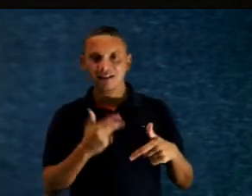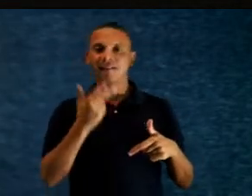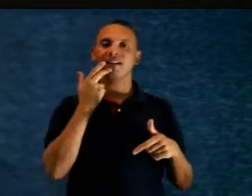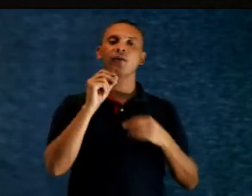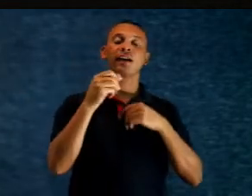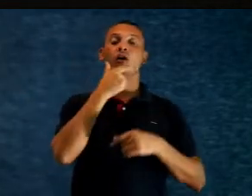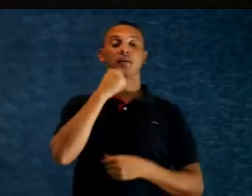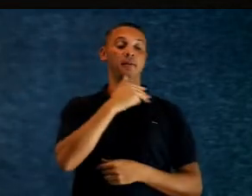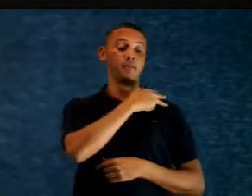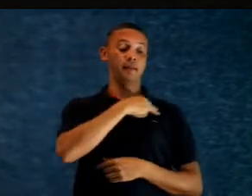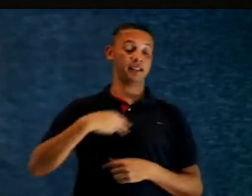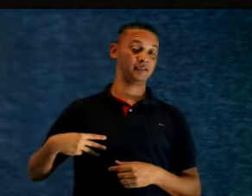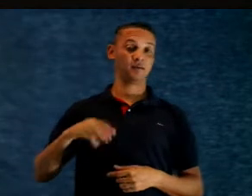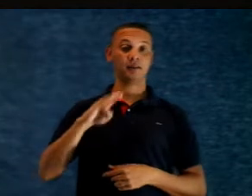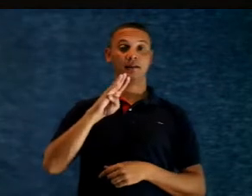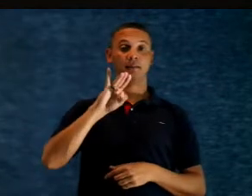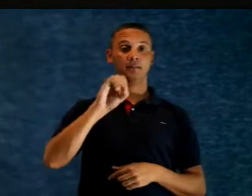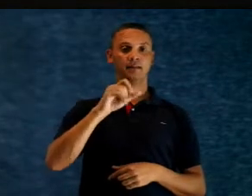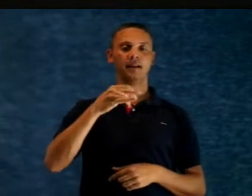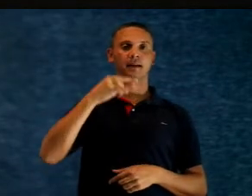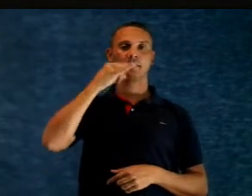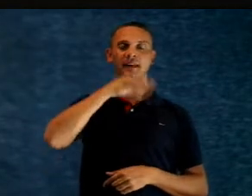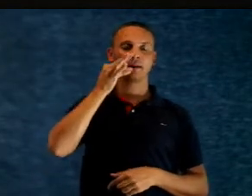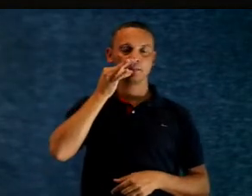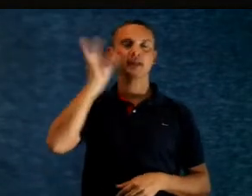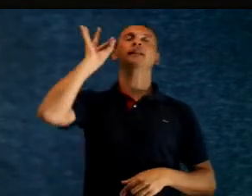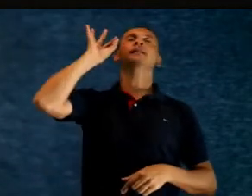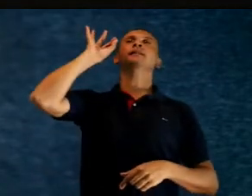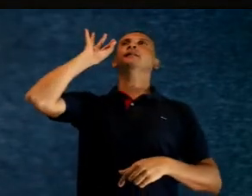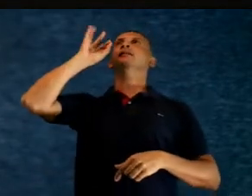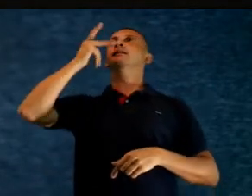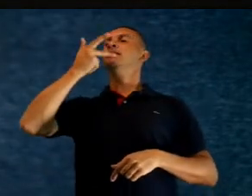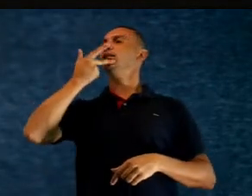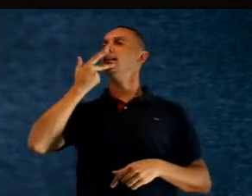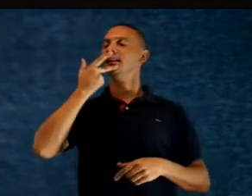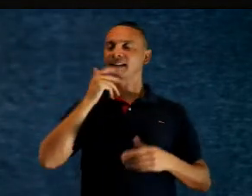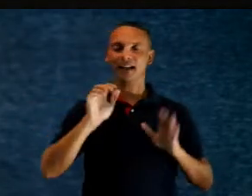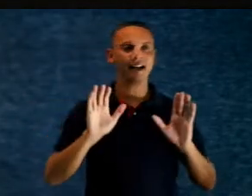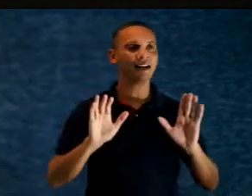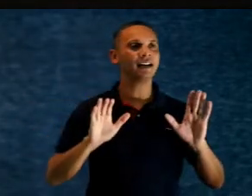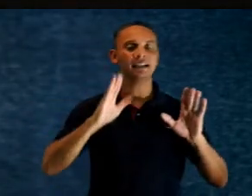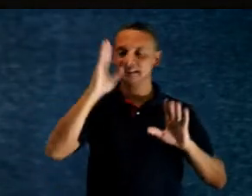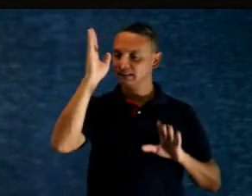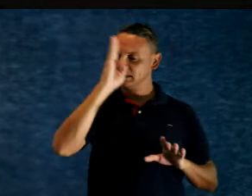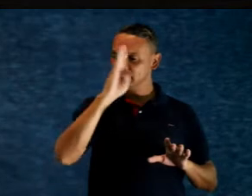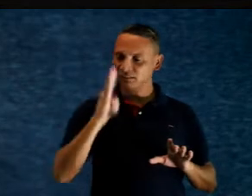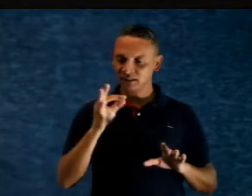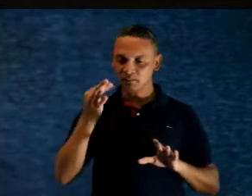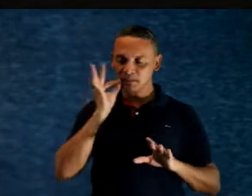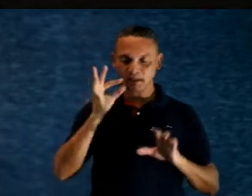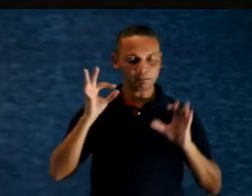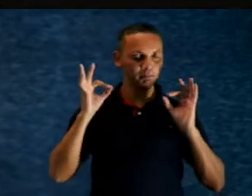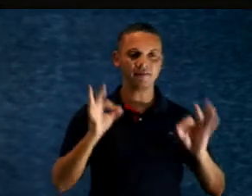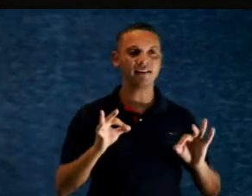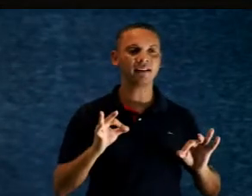O início da história podia e devia sempre sofrer modificações e ampliar-se, mas a frase final